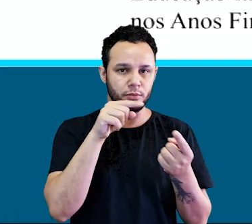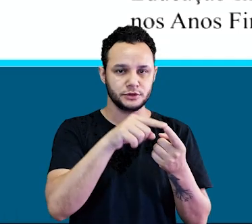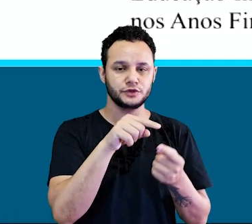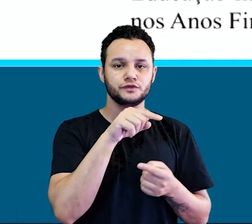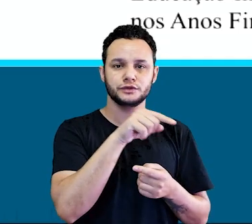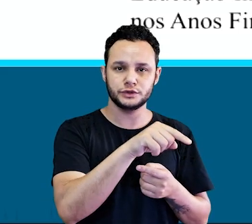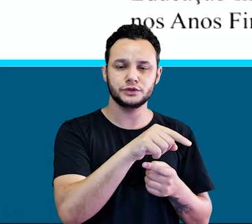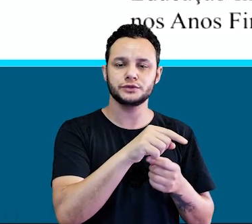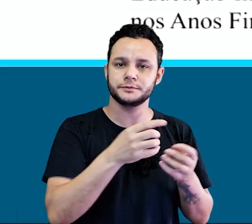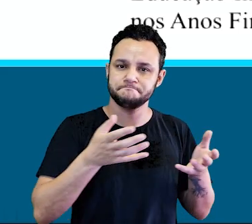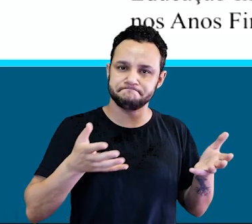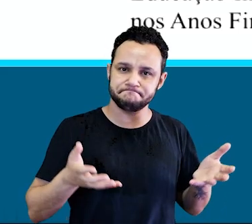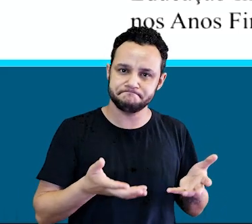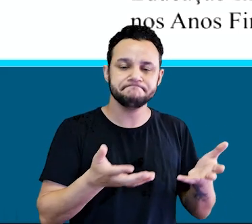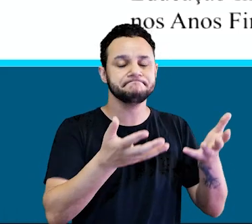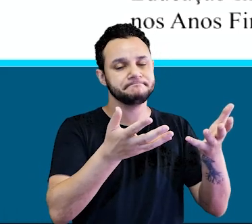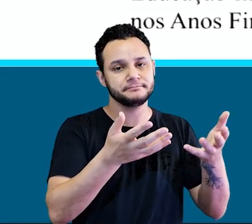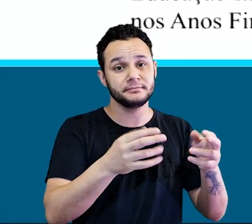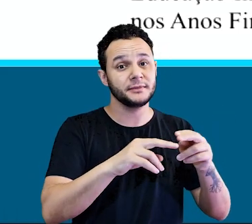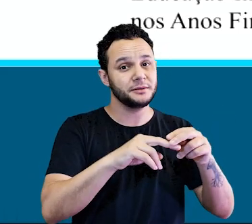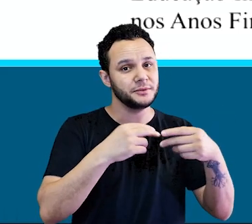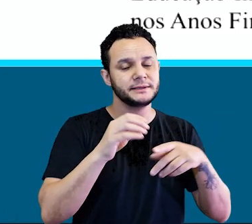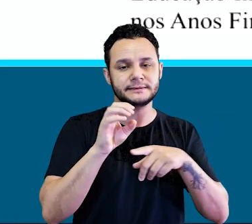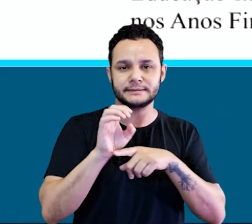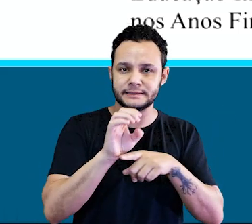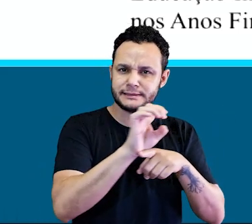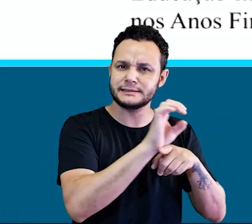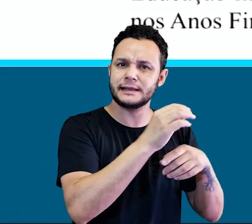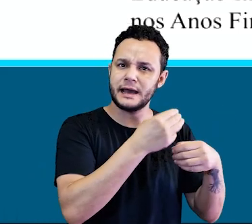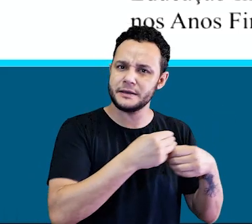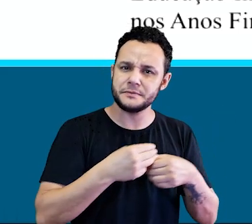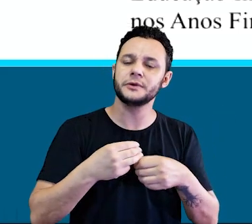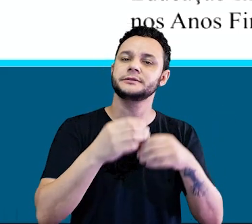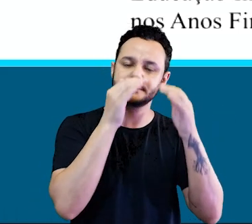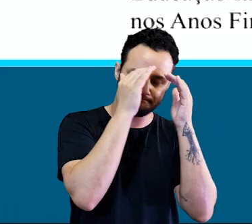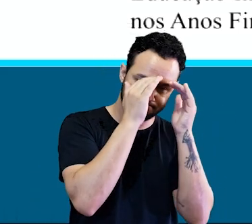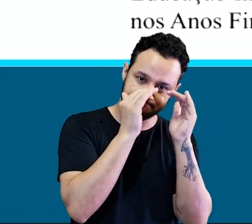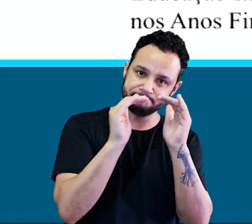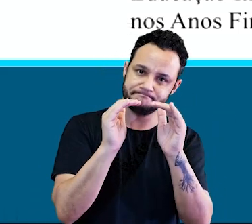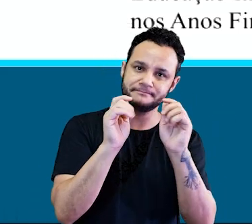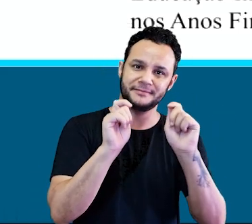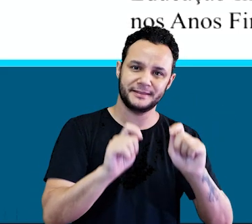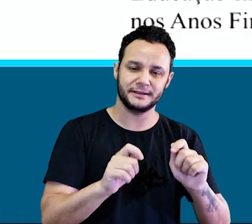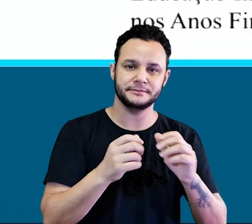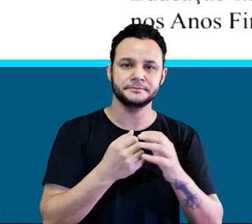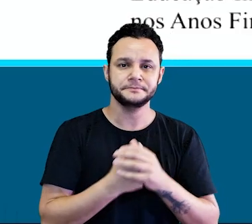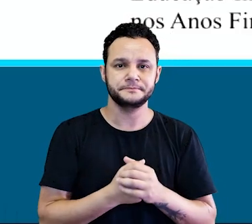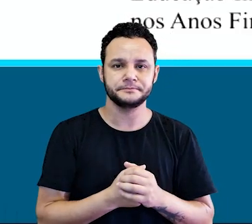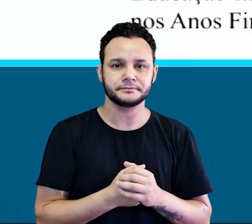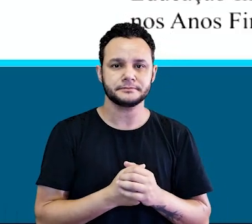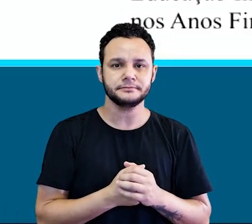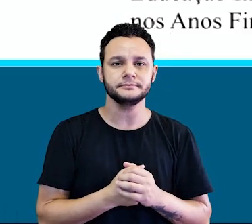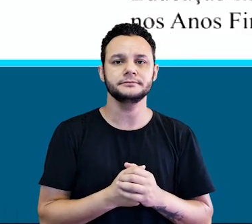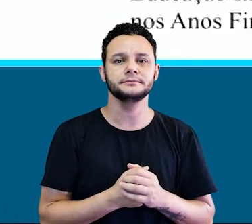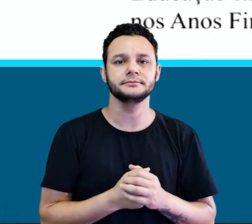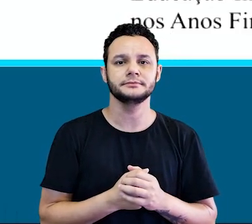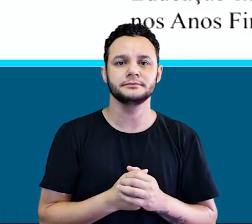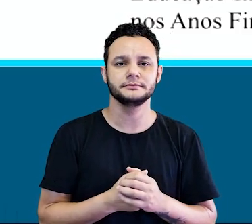especificamente, né, e que os estados e municípios vão cumprir, então, né, com a existência desses fundos, né.